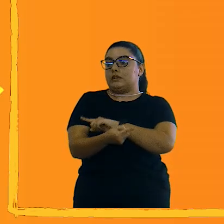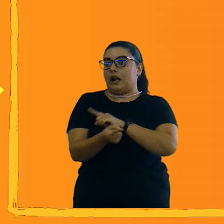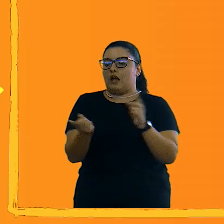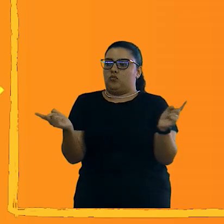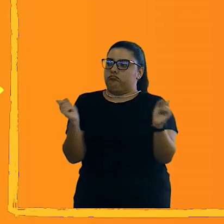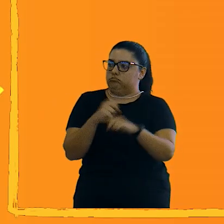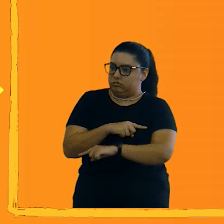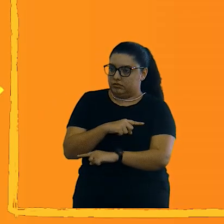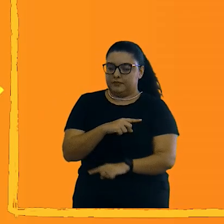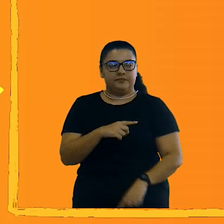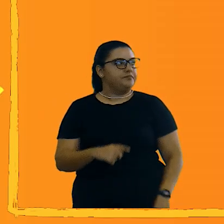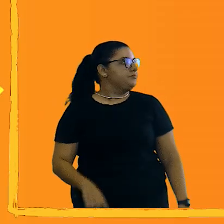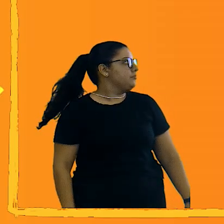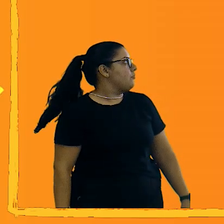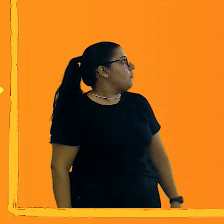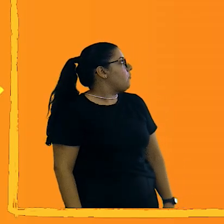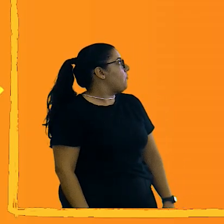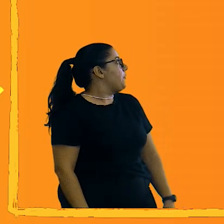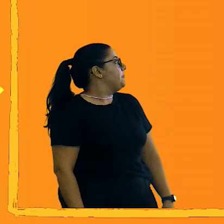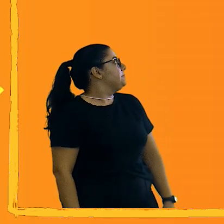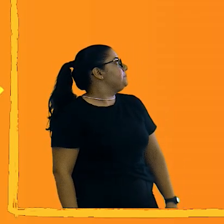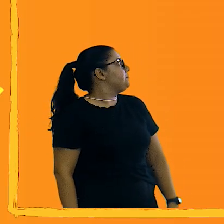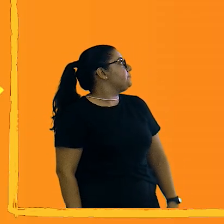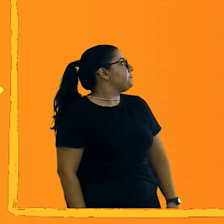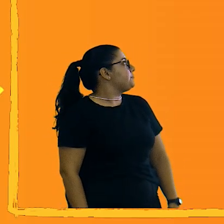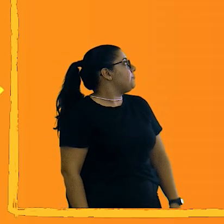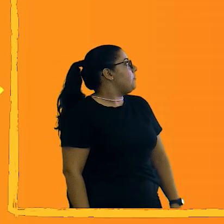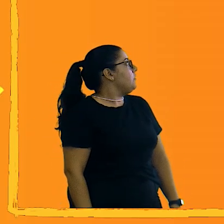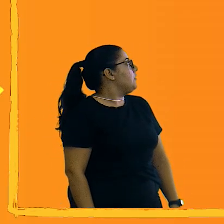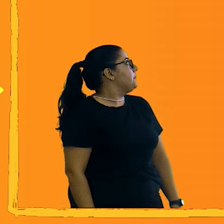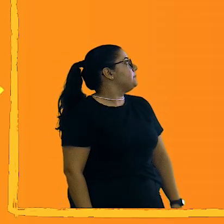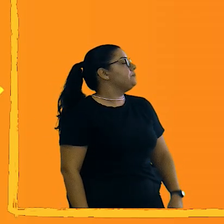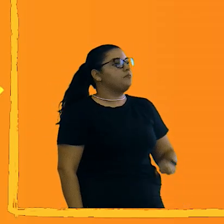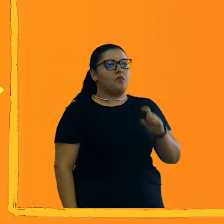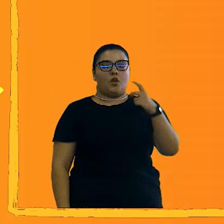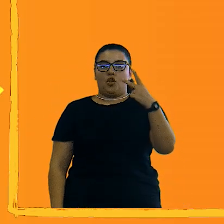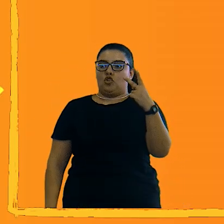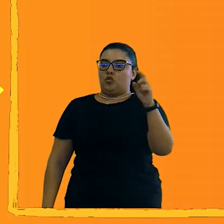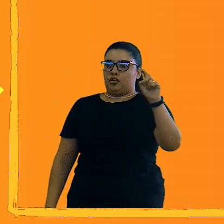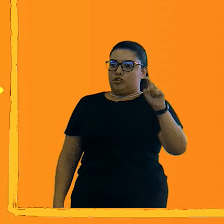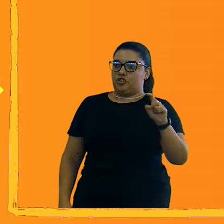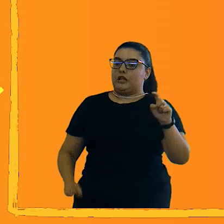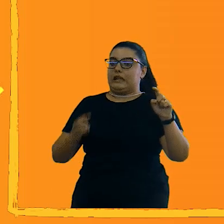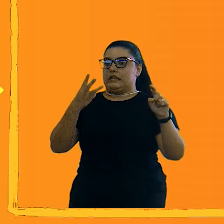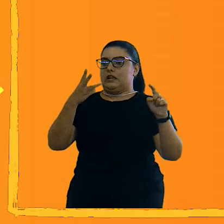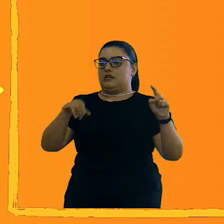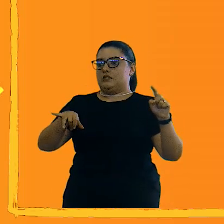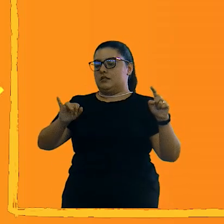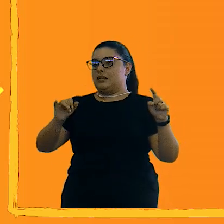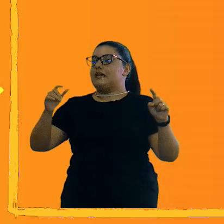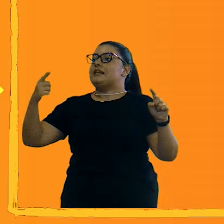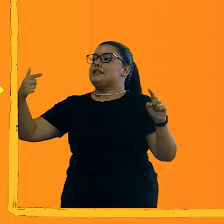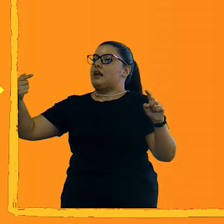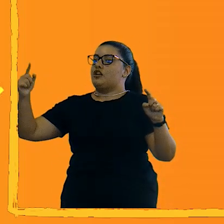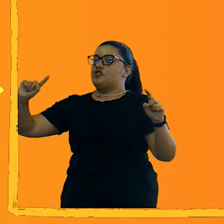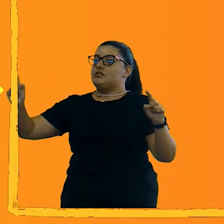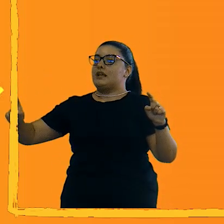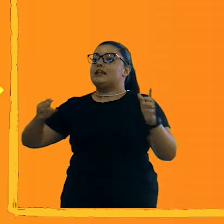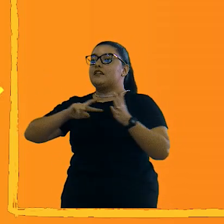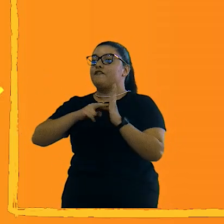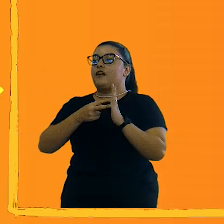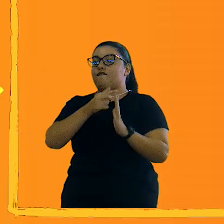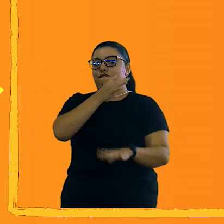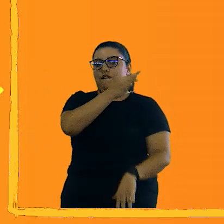inversamente eu vou fazer assim ó 2x 3y 7z dav